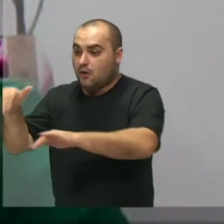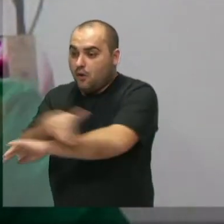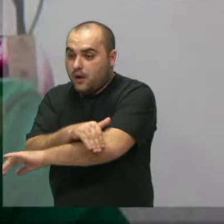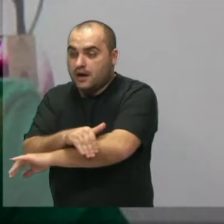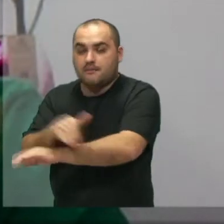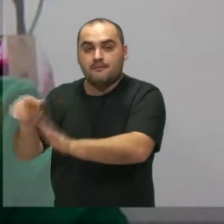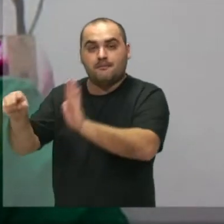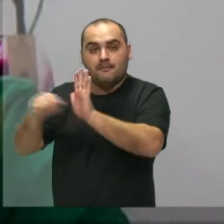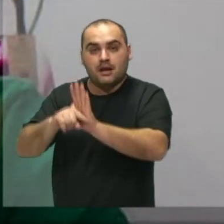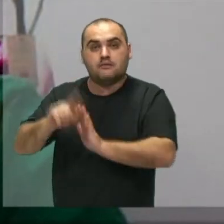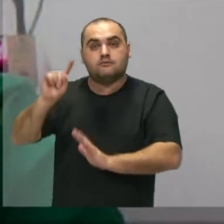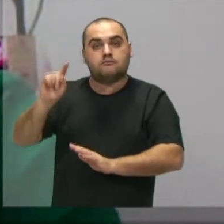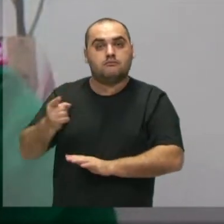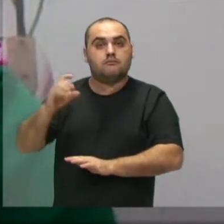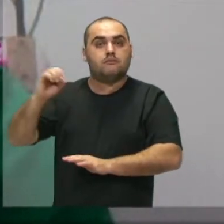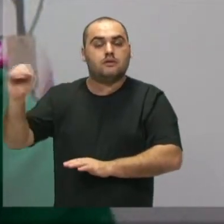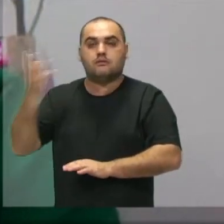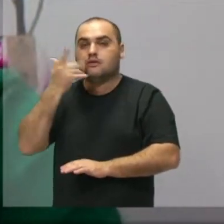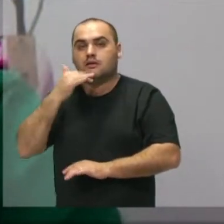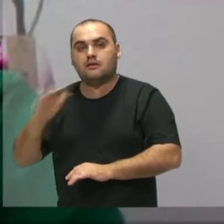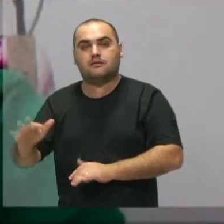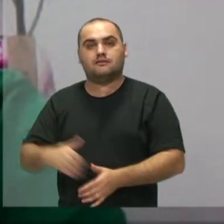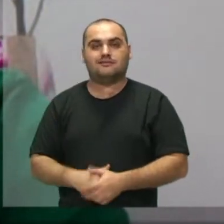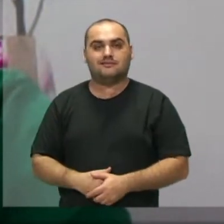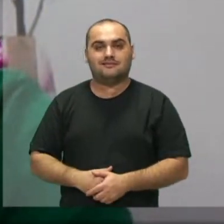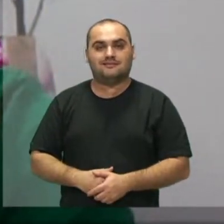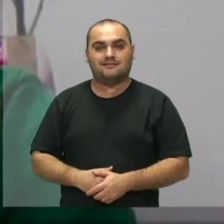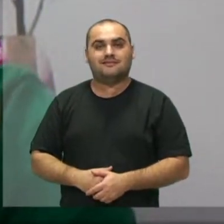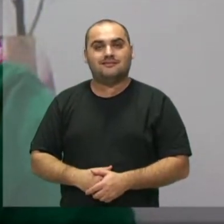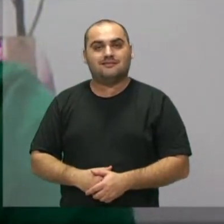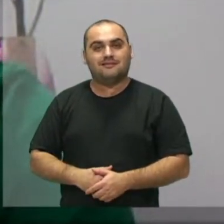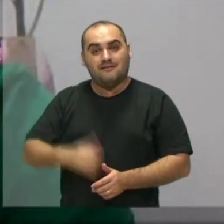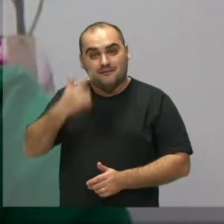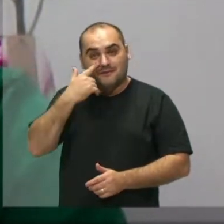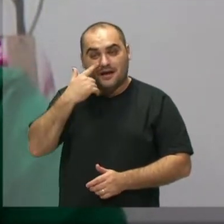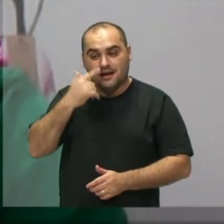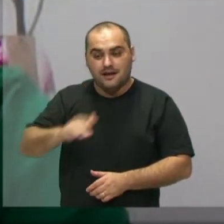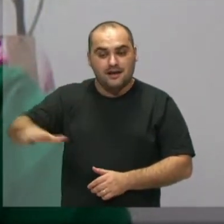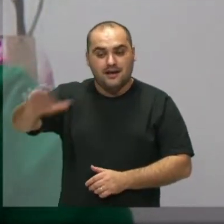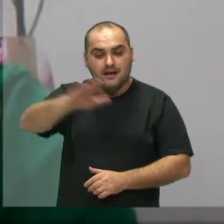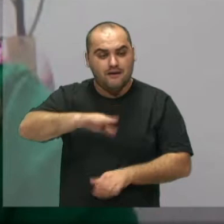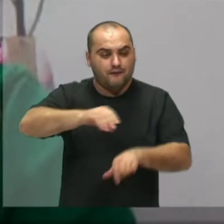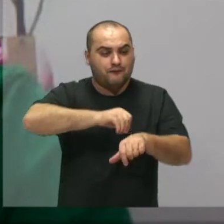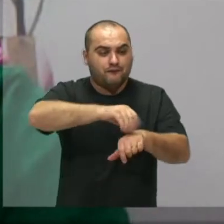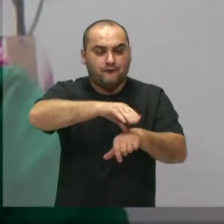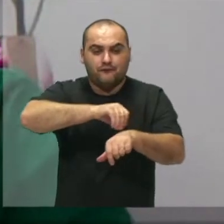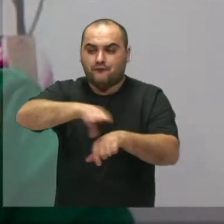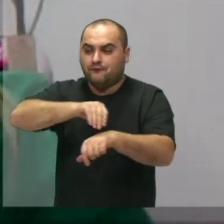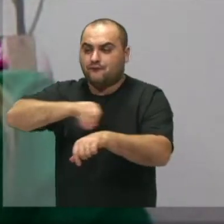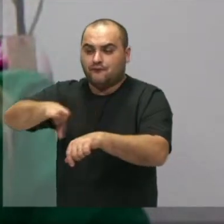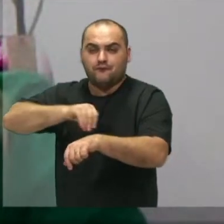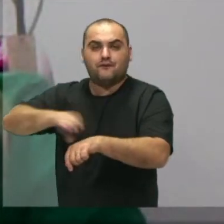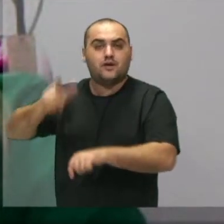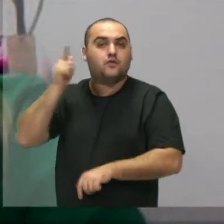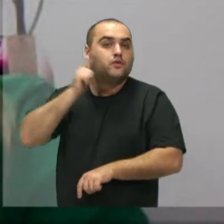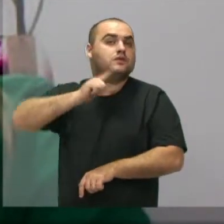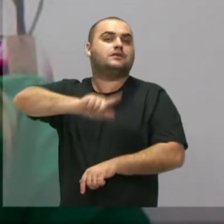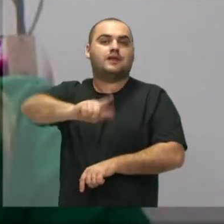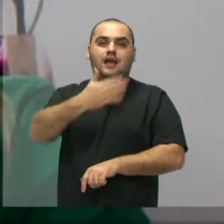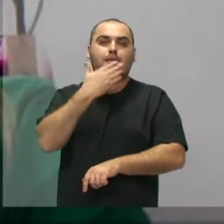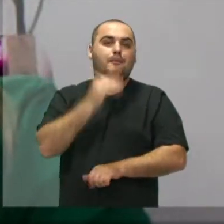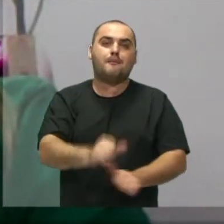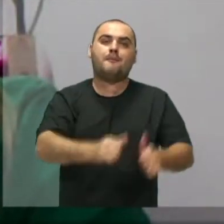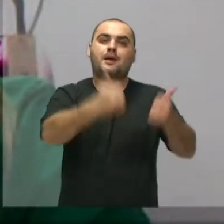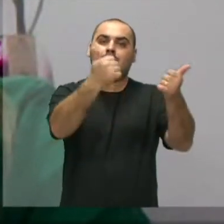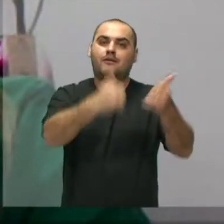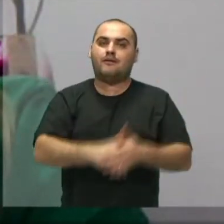vai abraçar, sabe? É isso que eu falo. Eu acho que se a gente puder oferecer mais, a gente abraça para o mundo não abraçar e a gente